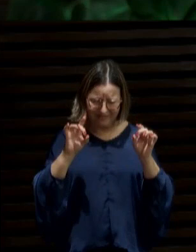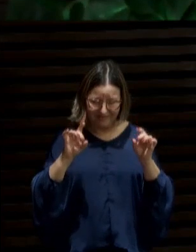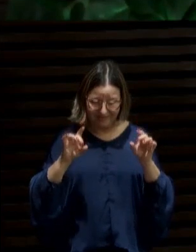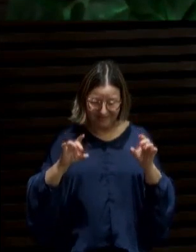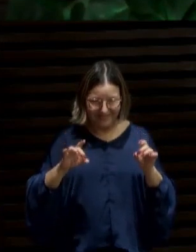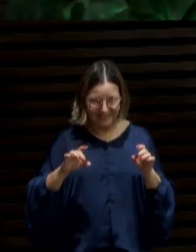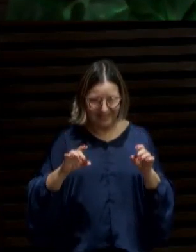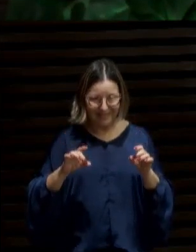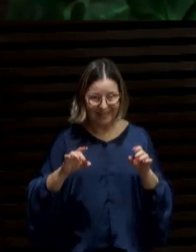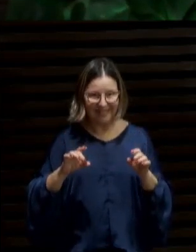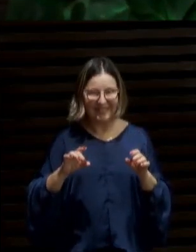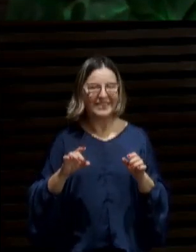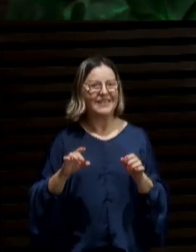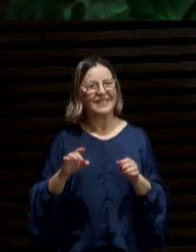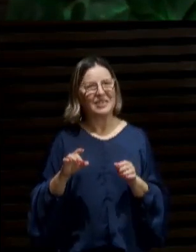de